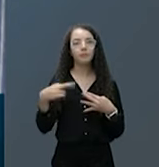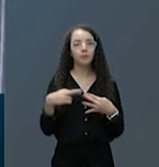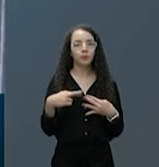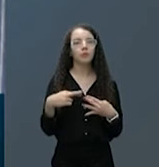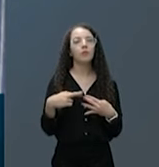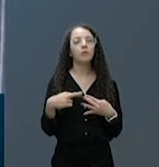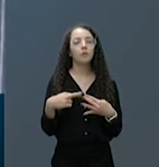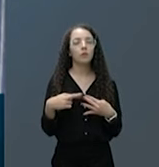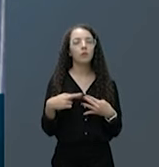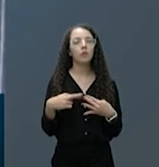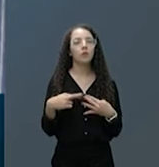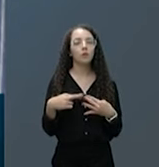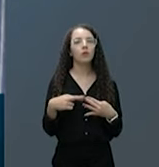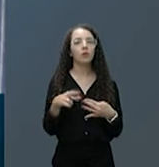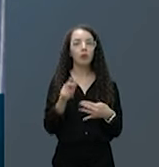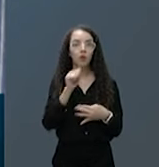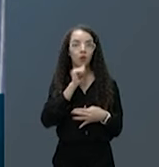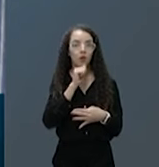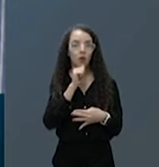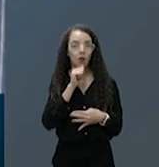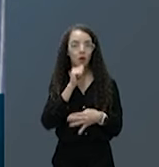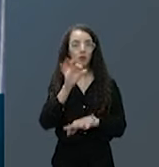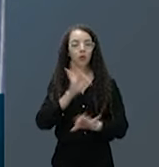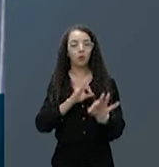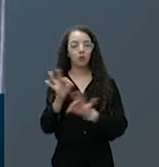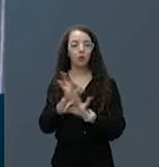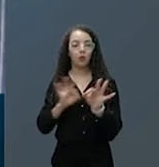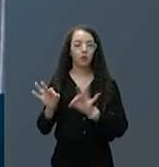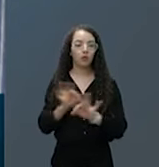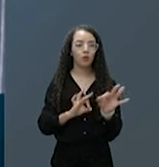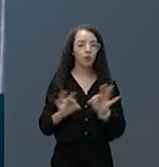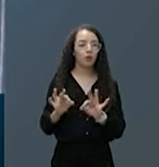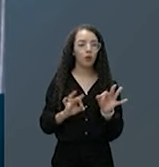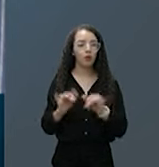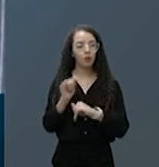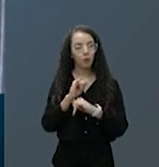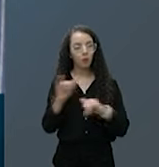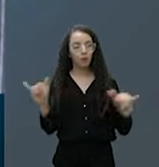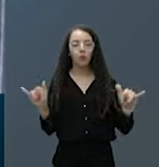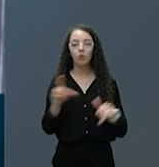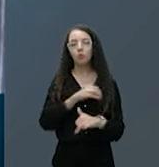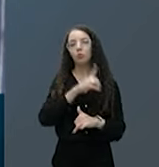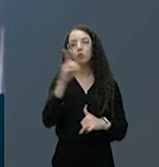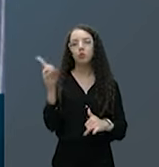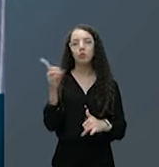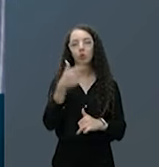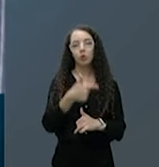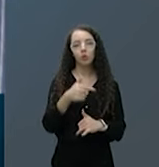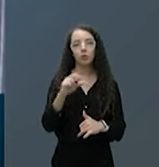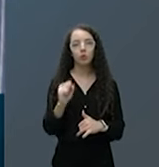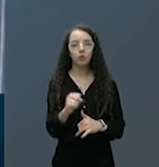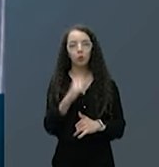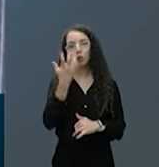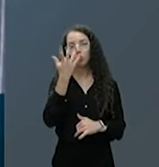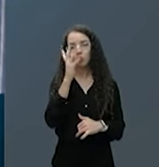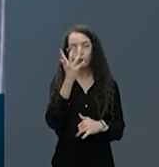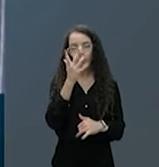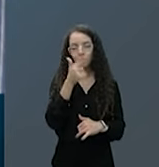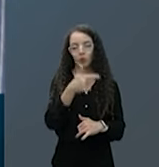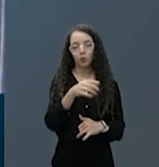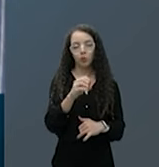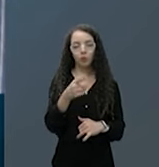ainda na questão de ordem, foi publicado no dia 28 de fevereiro de 2020,